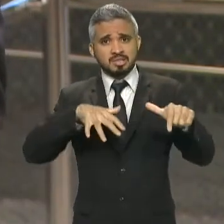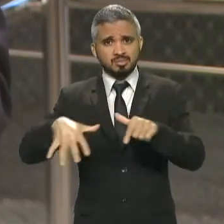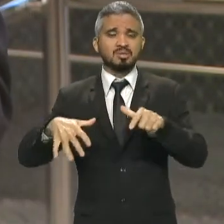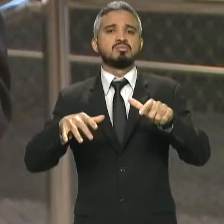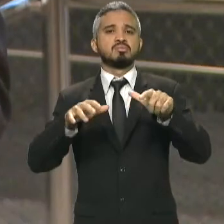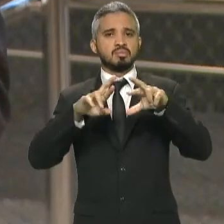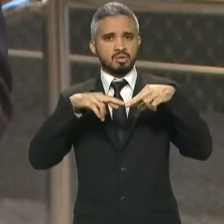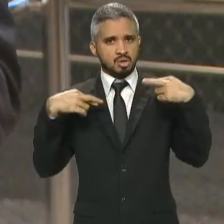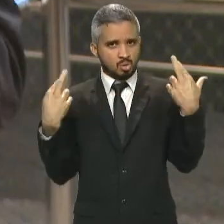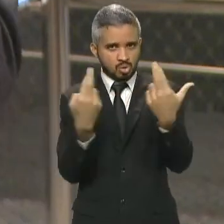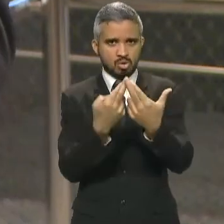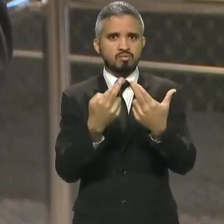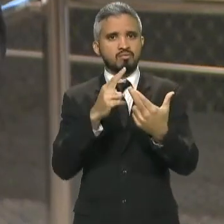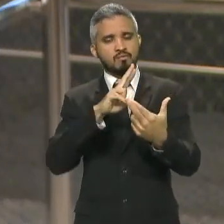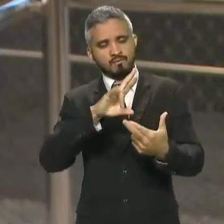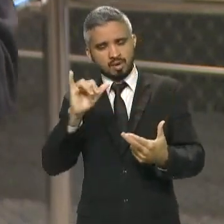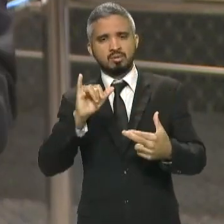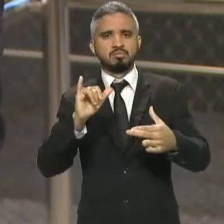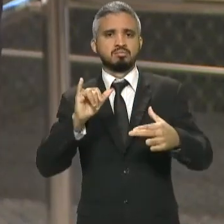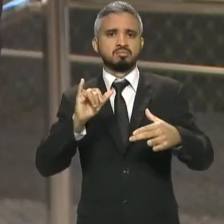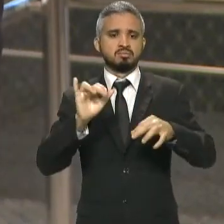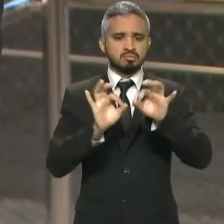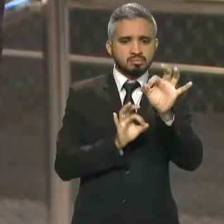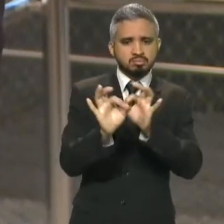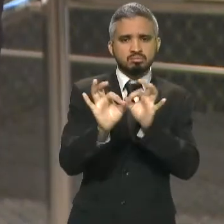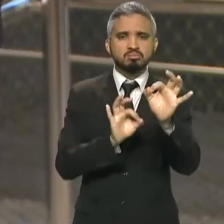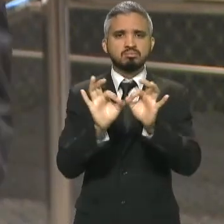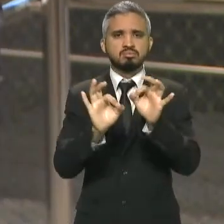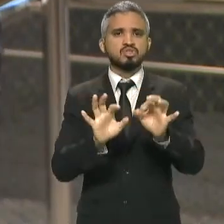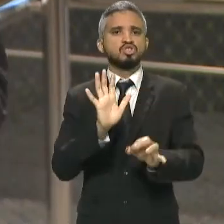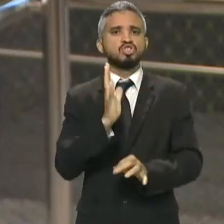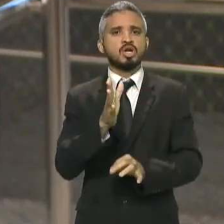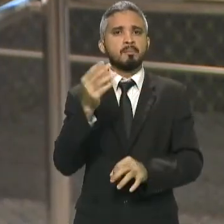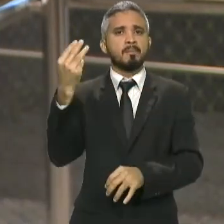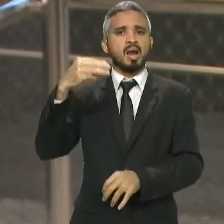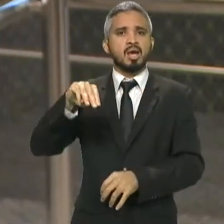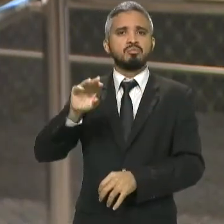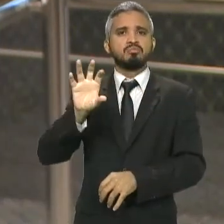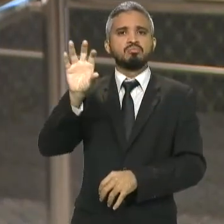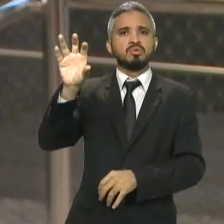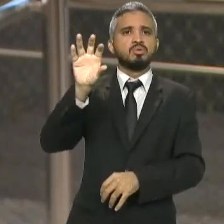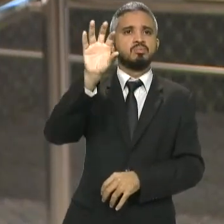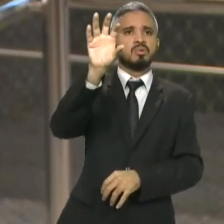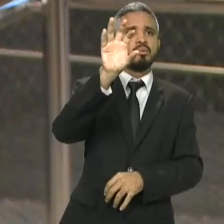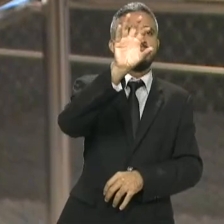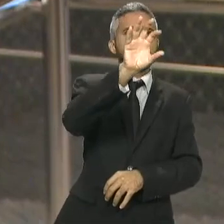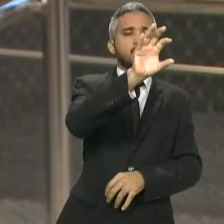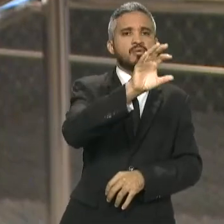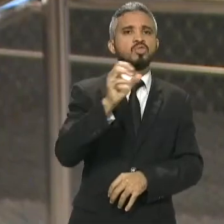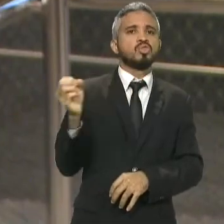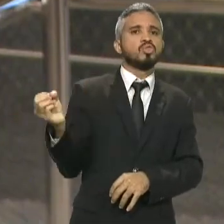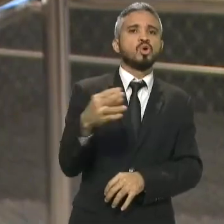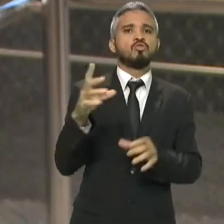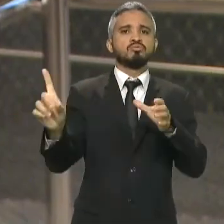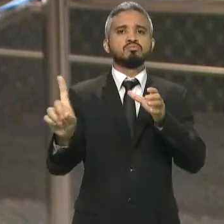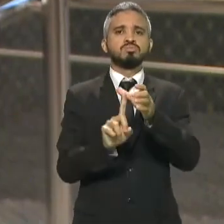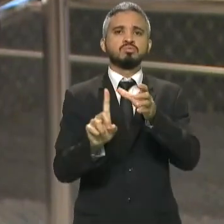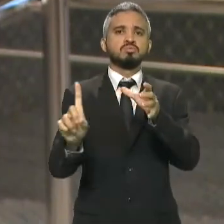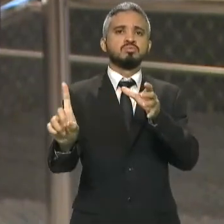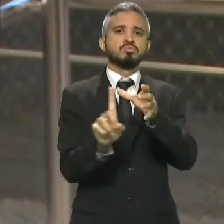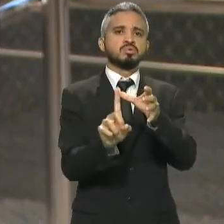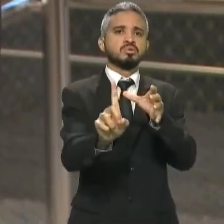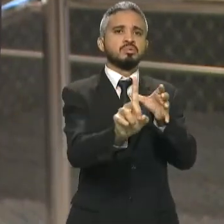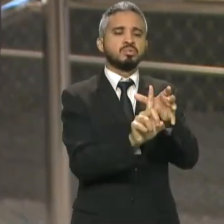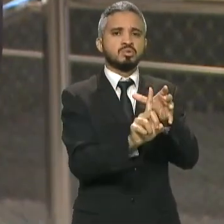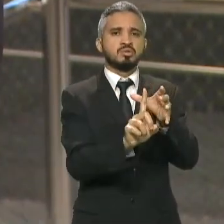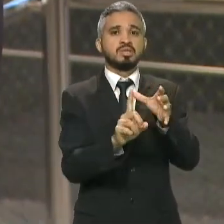reuniões, para consolidar. E já mapeamos o Maranhão a novas adesões. Só agora, sentado ali, eu